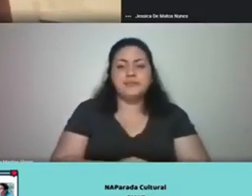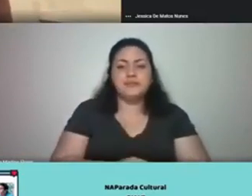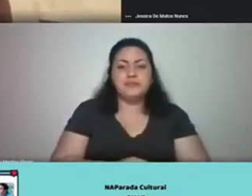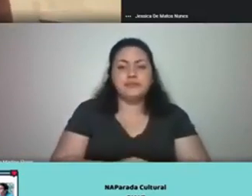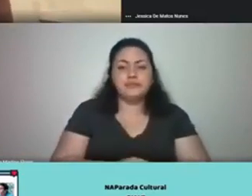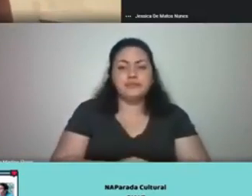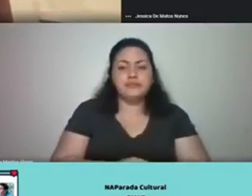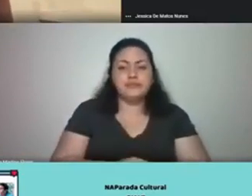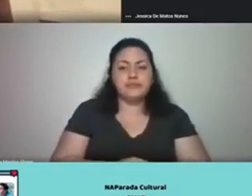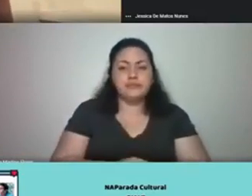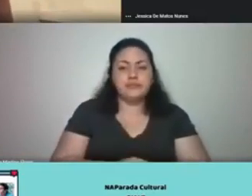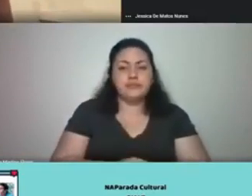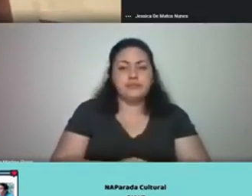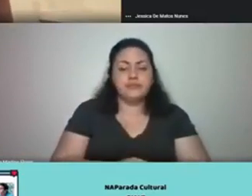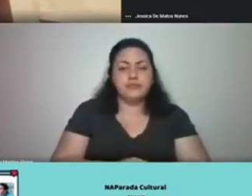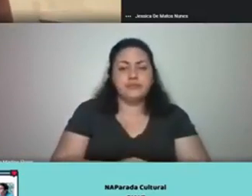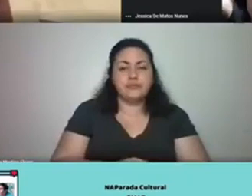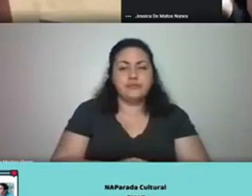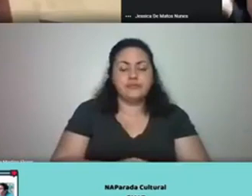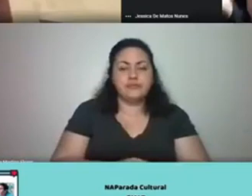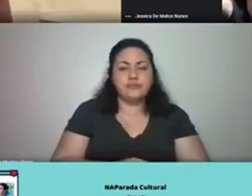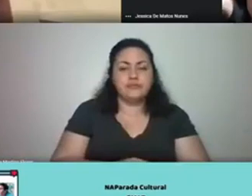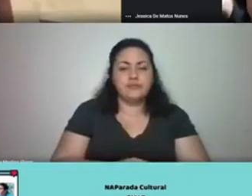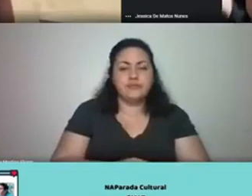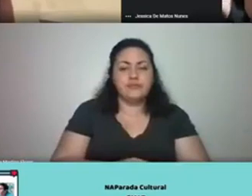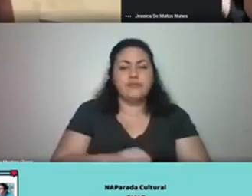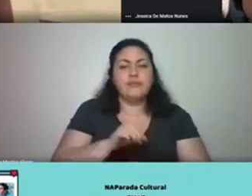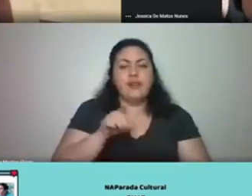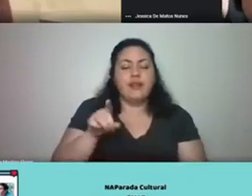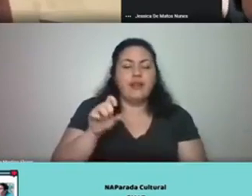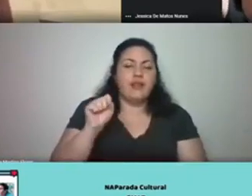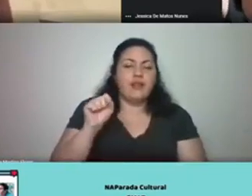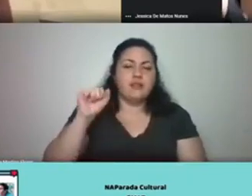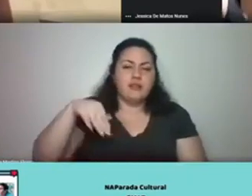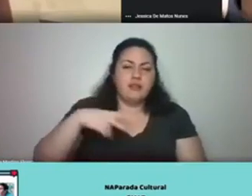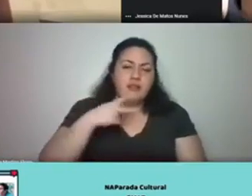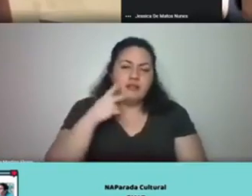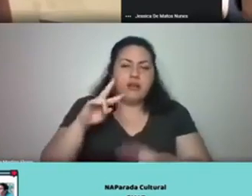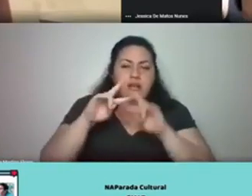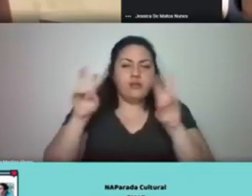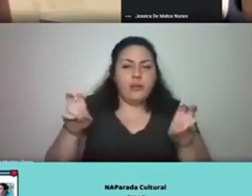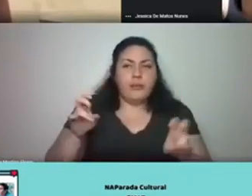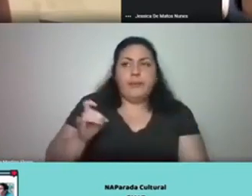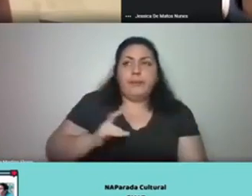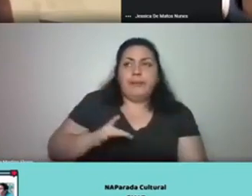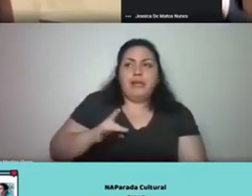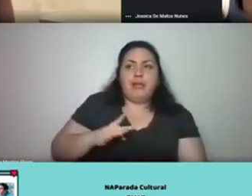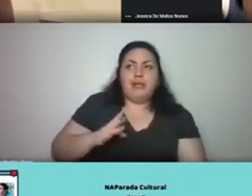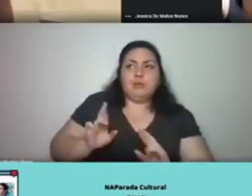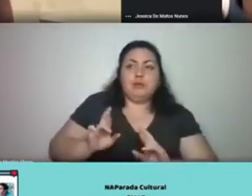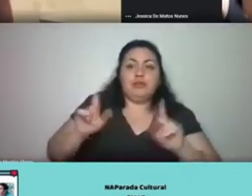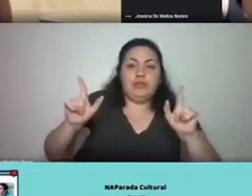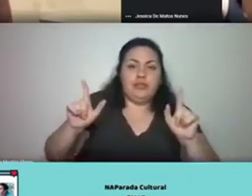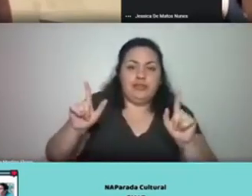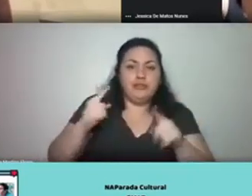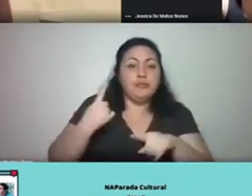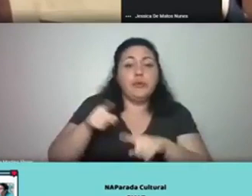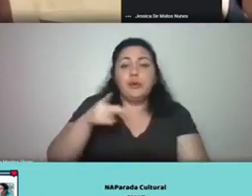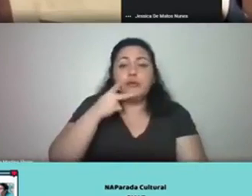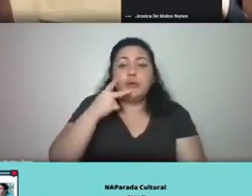que ele fala, né, sobre o medo da mudança, que ele fala que ele não sabe como ele vai